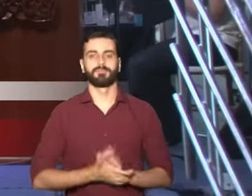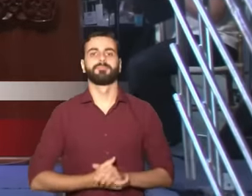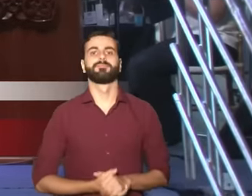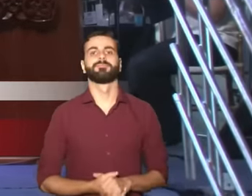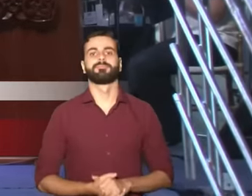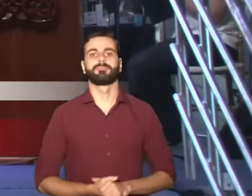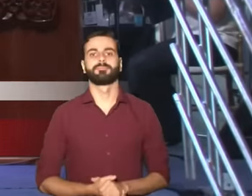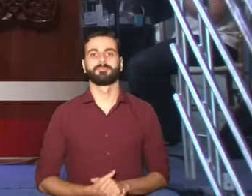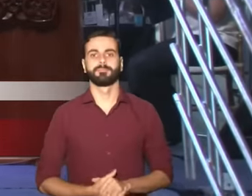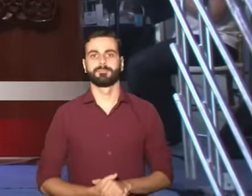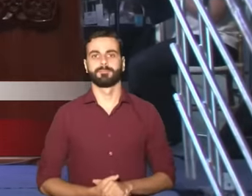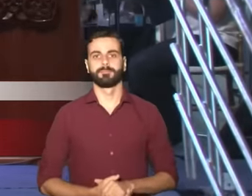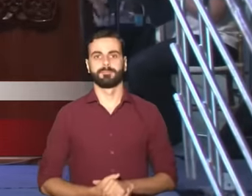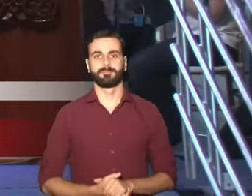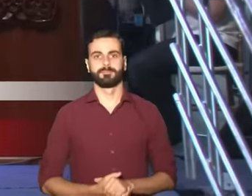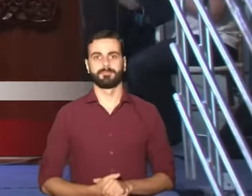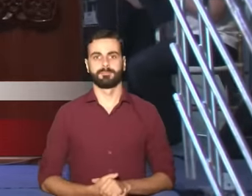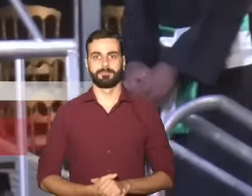homenageados.